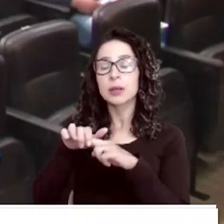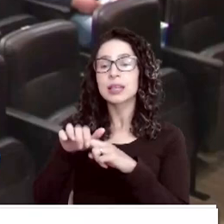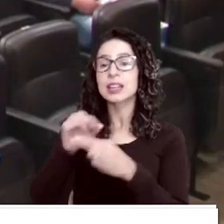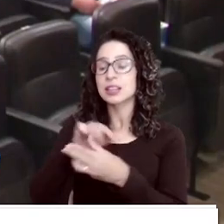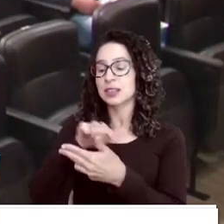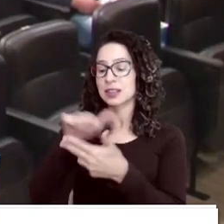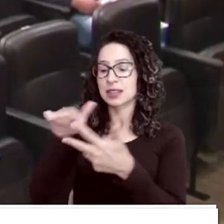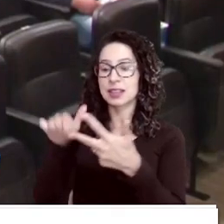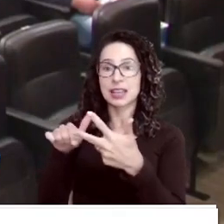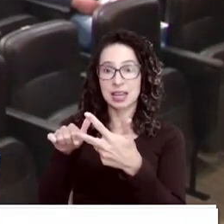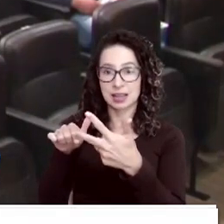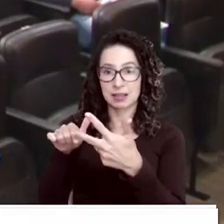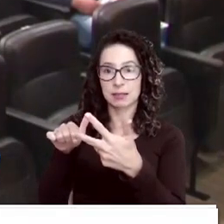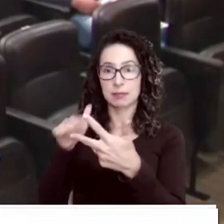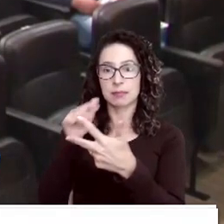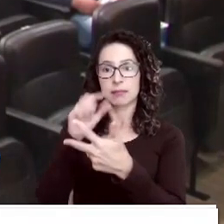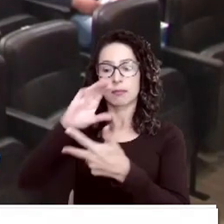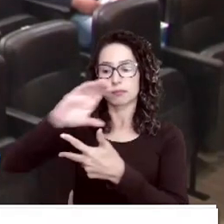tripartite.